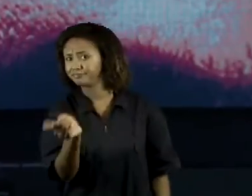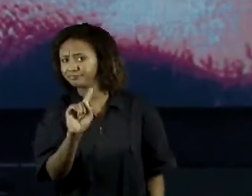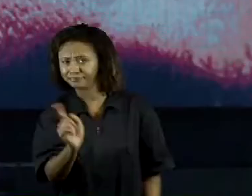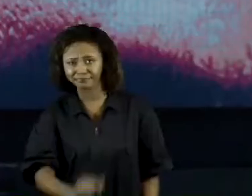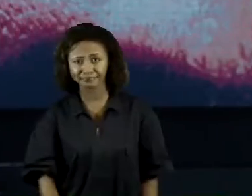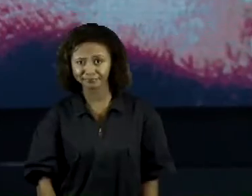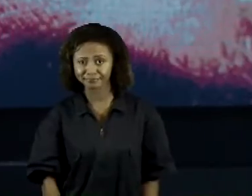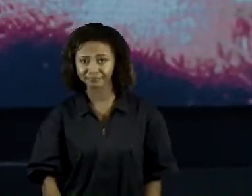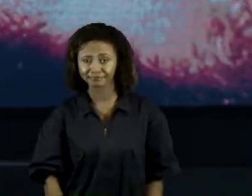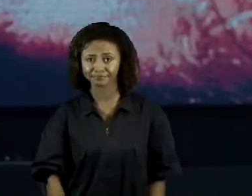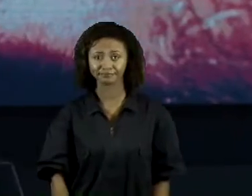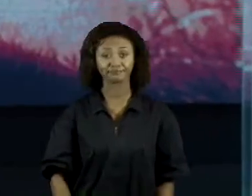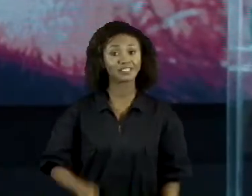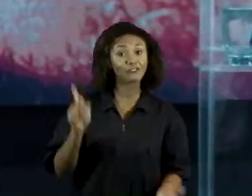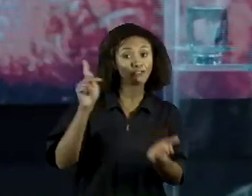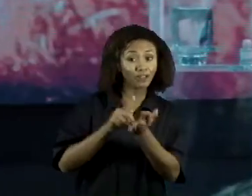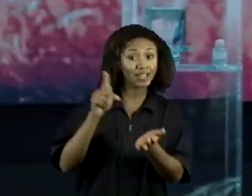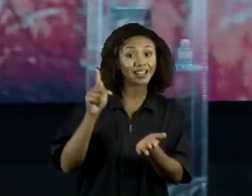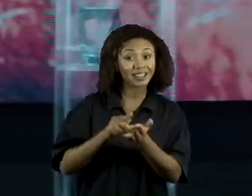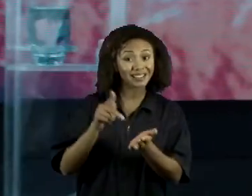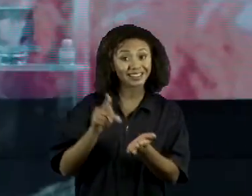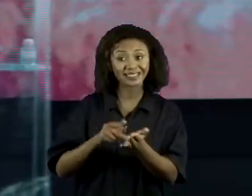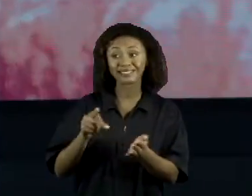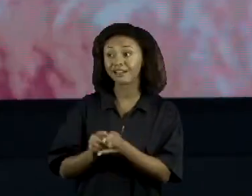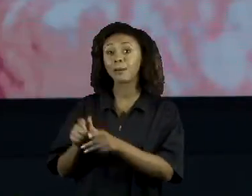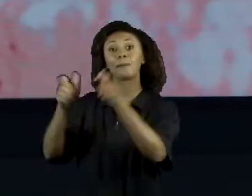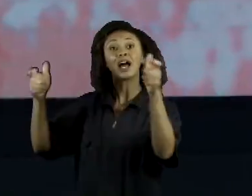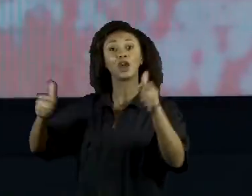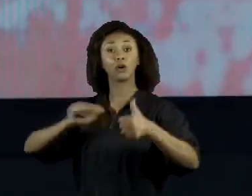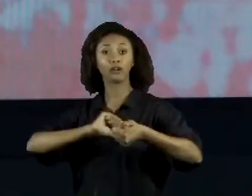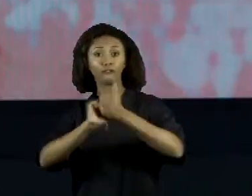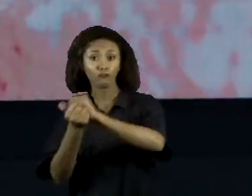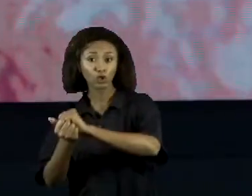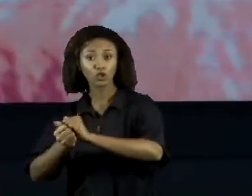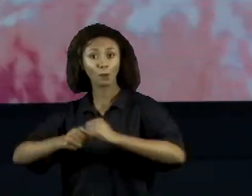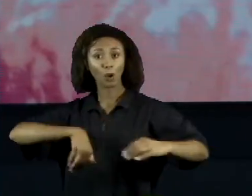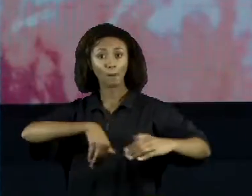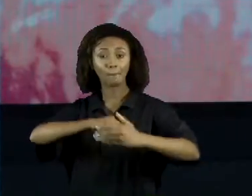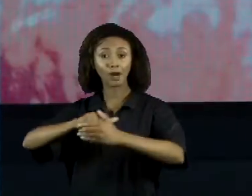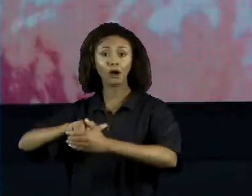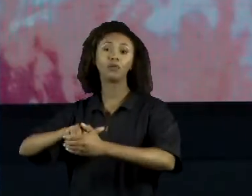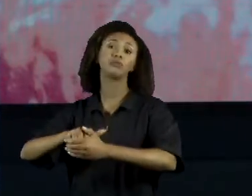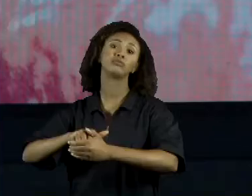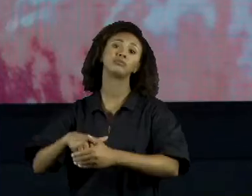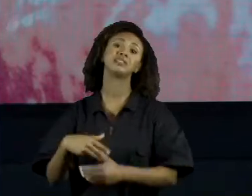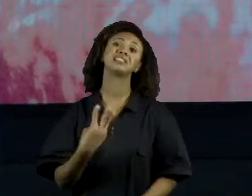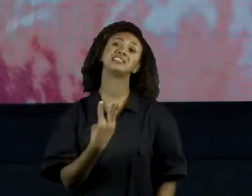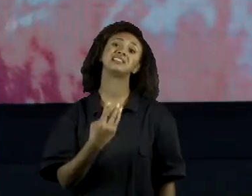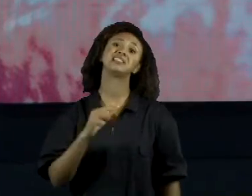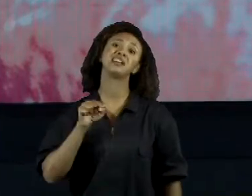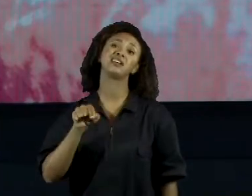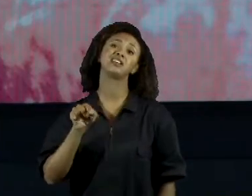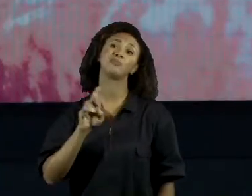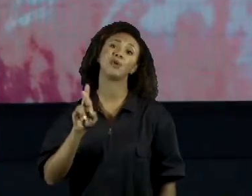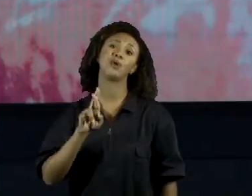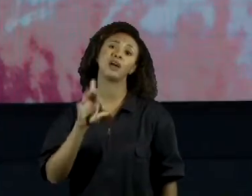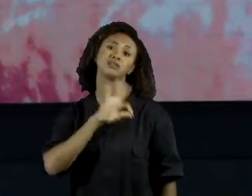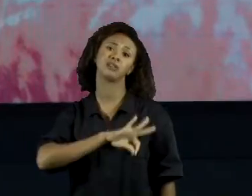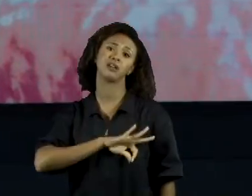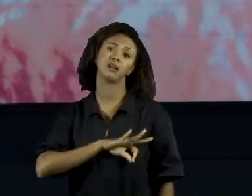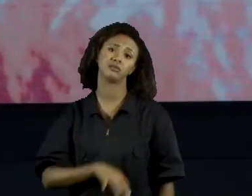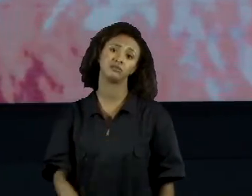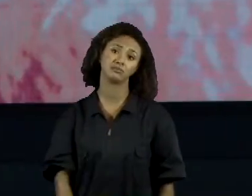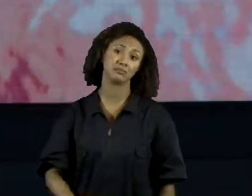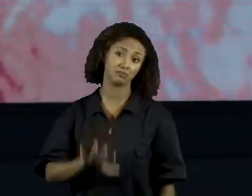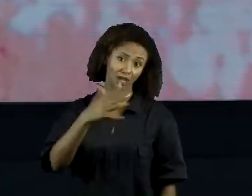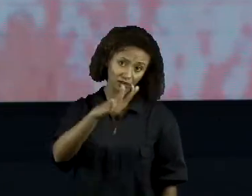A média da grande maioria dos jogadores de futebol é menos de 3 mil reais. Esta é a